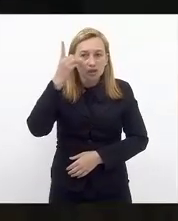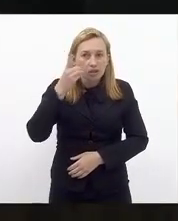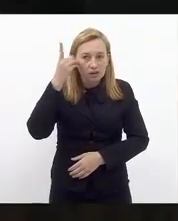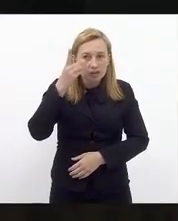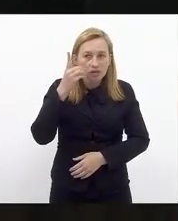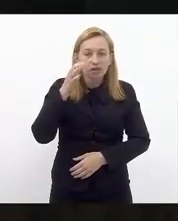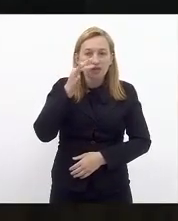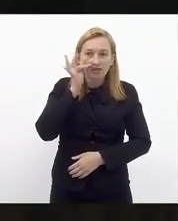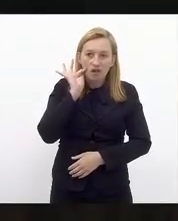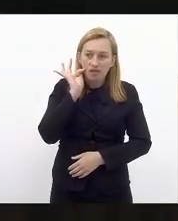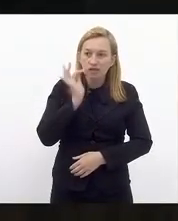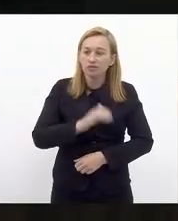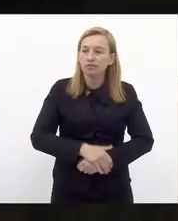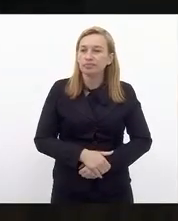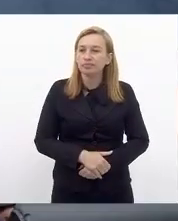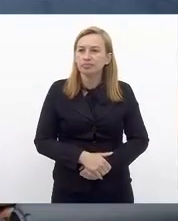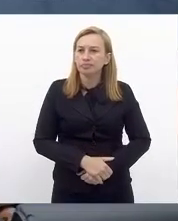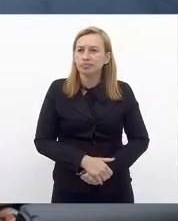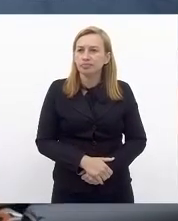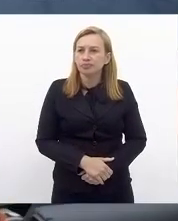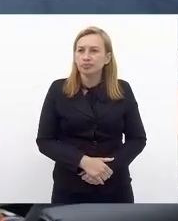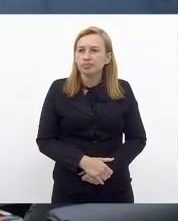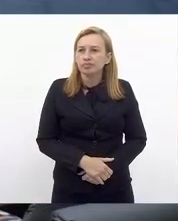do lado serafini